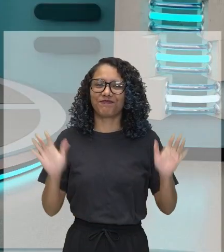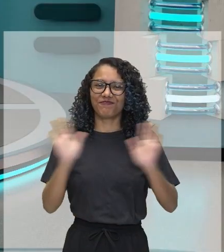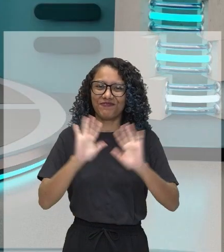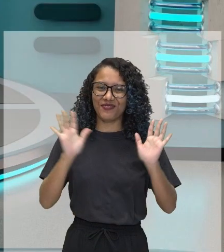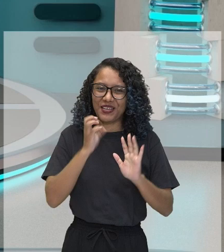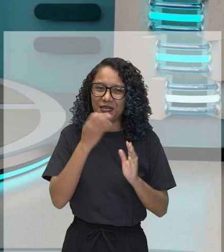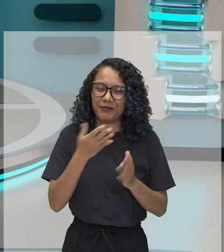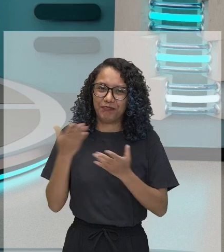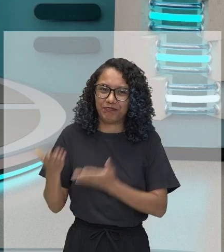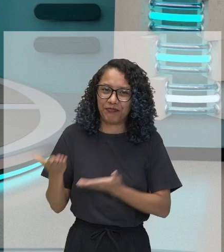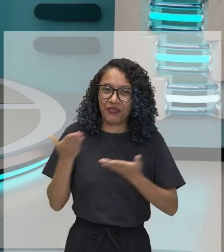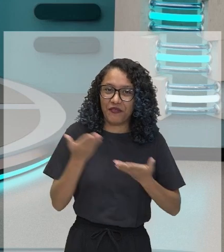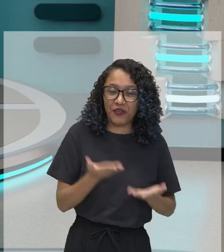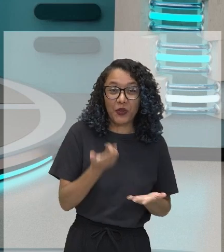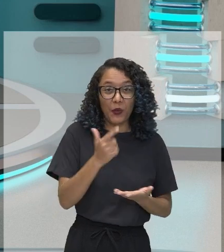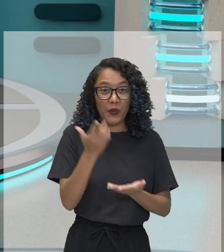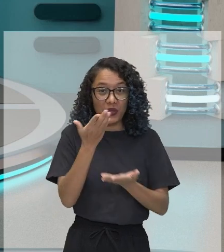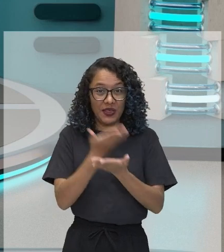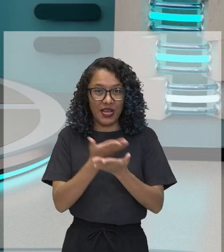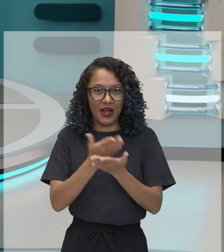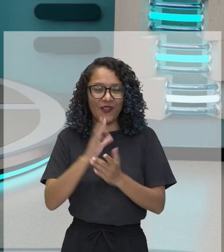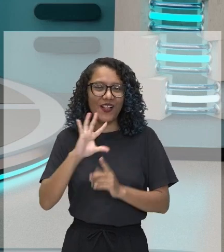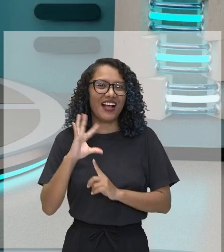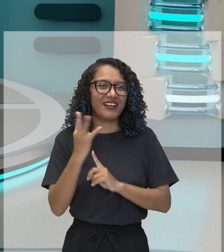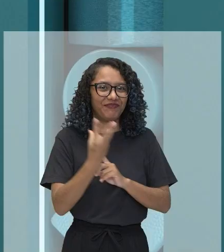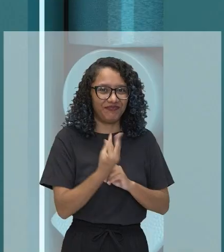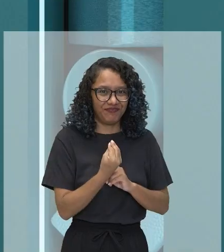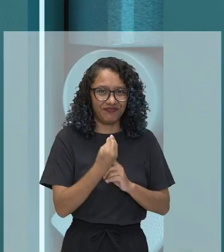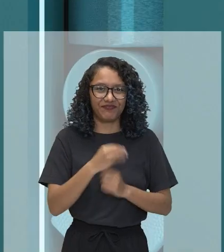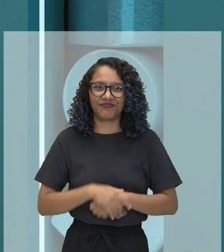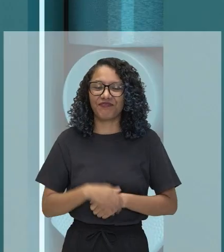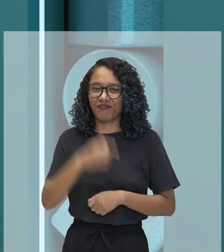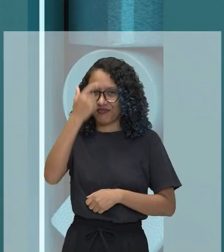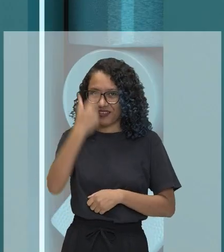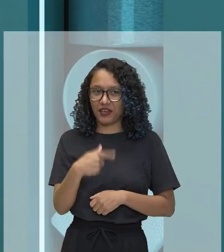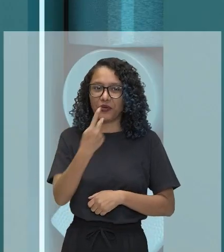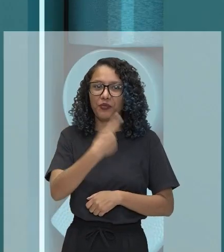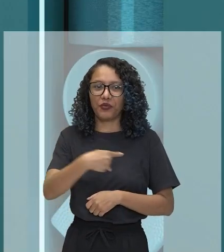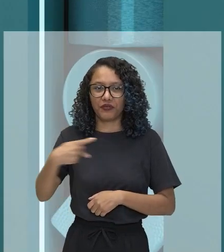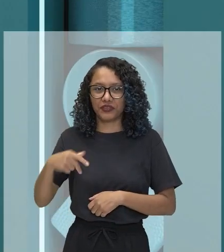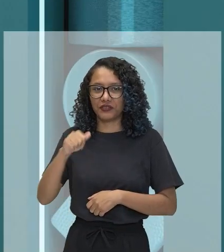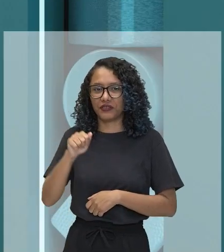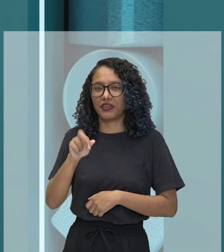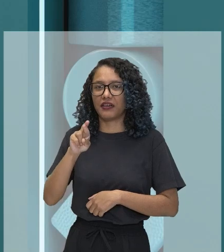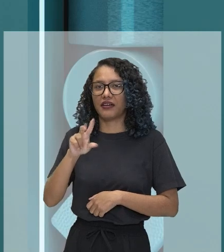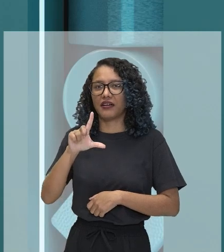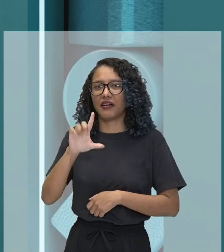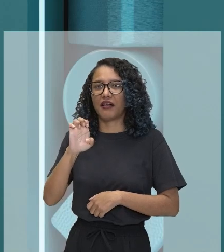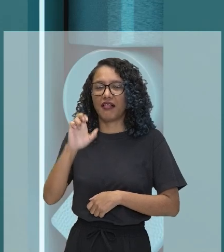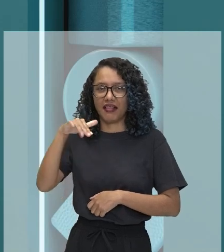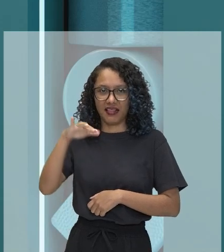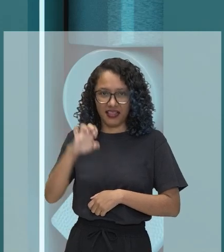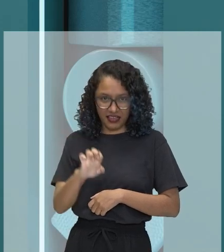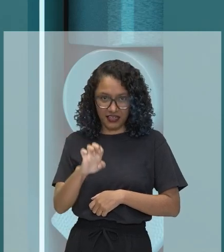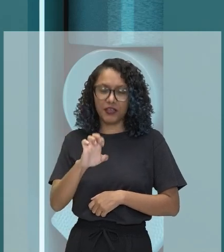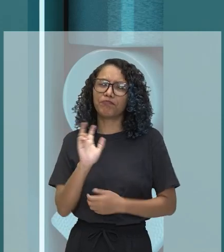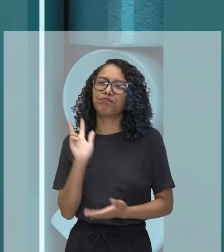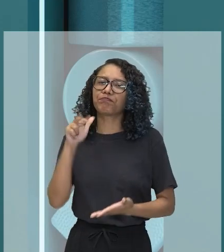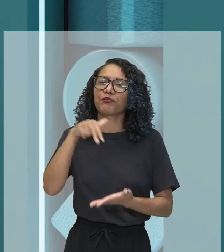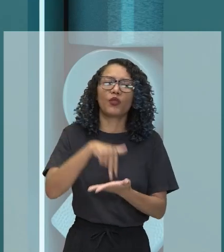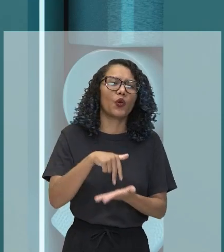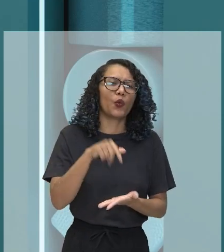Sejam bem-vindos a mais uma aula de arte. Eu sou a professora Arlene Azulay e estou aqui